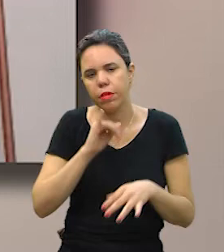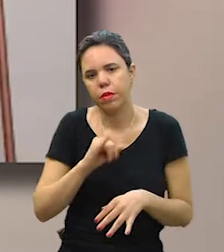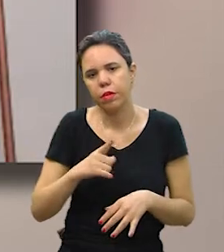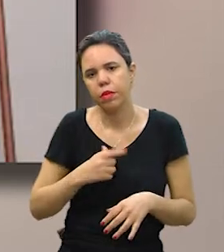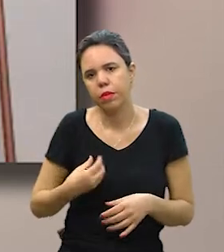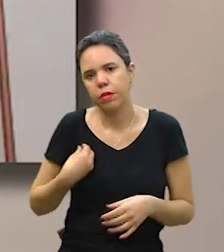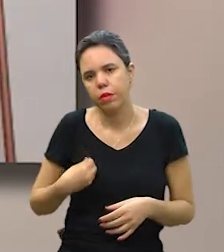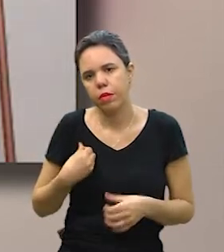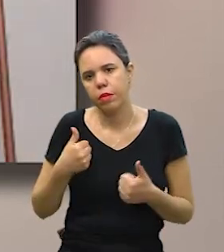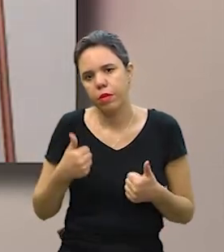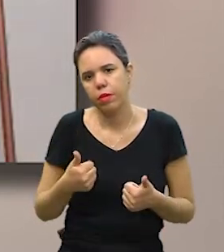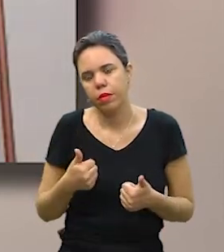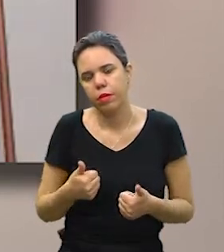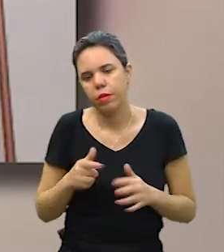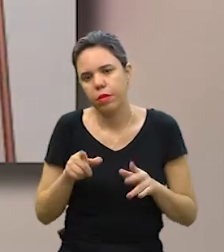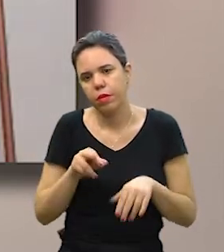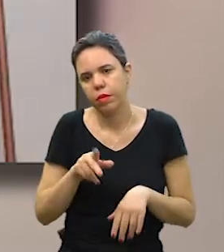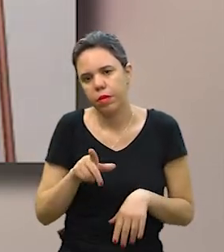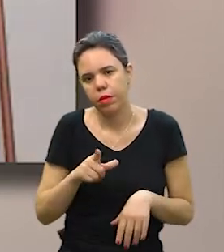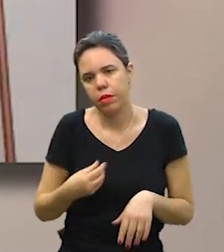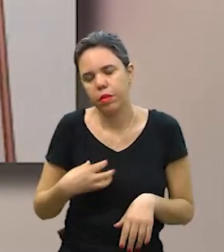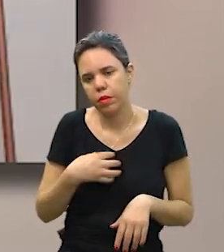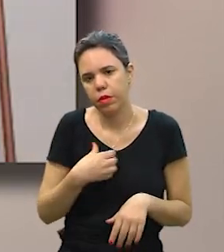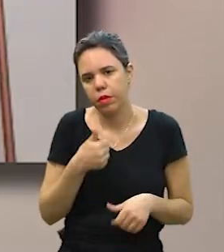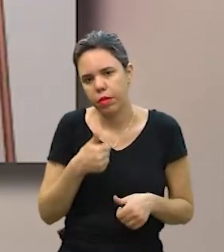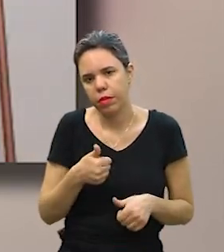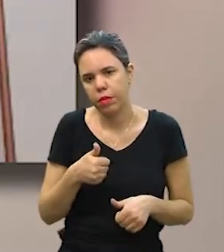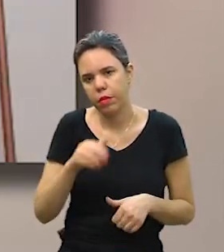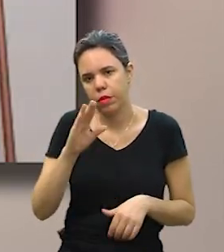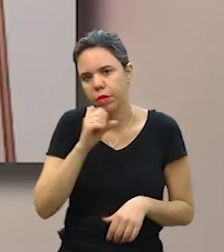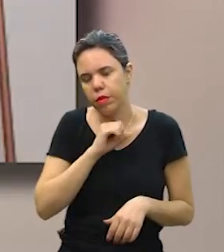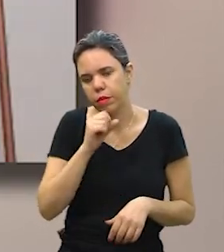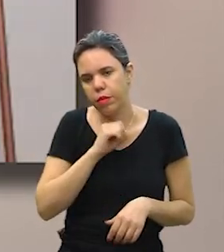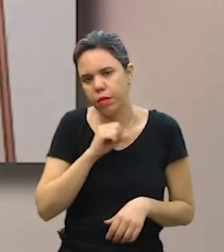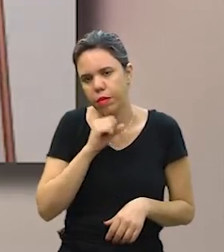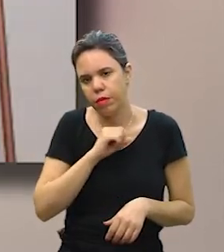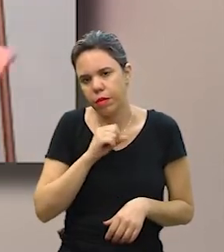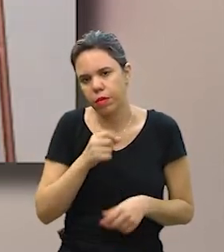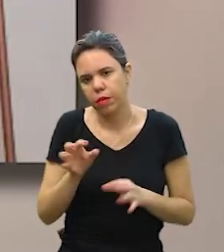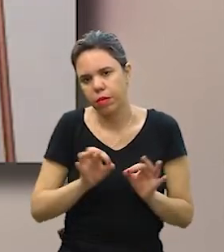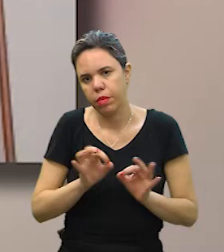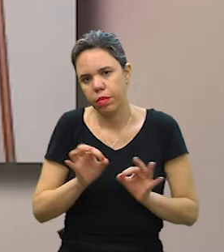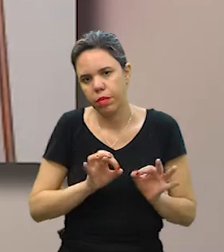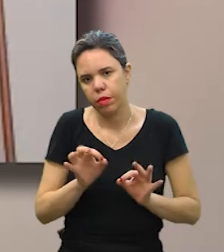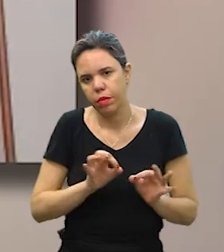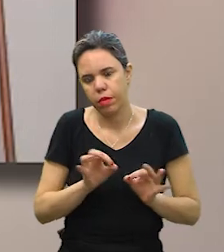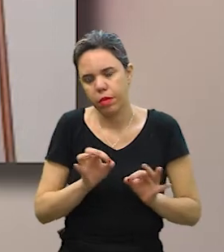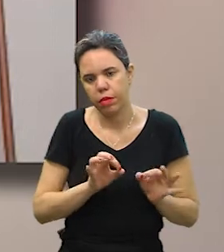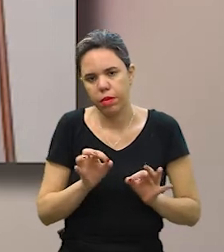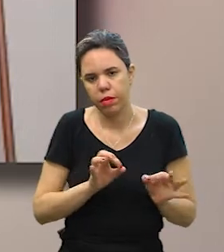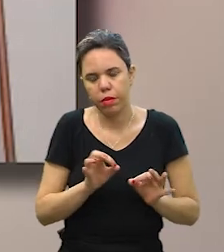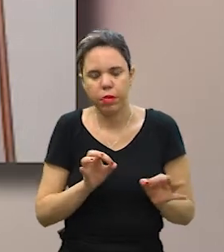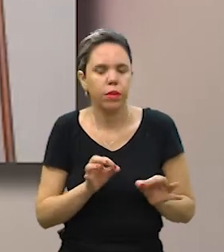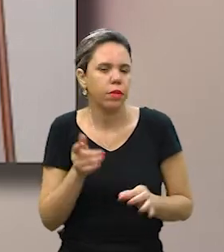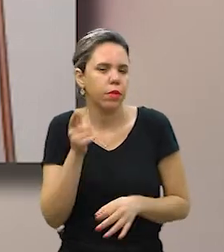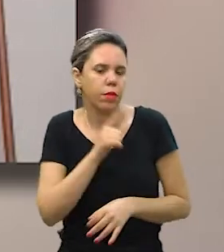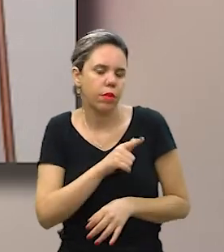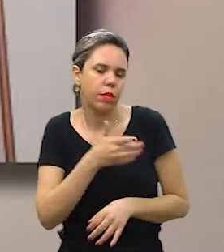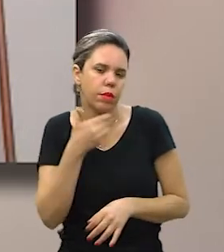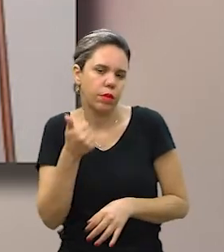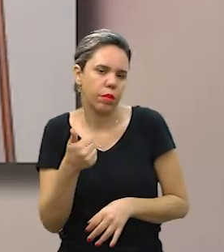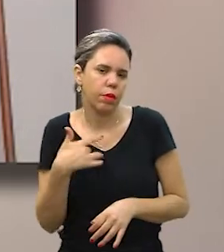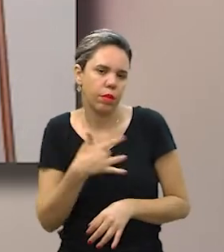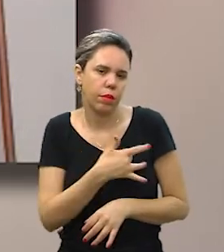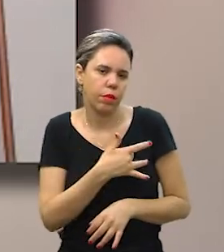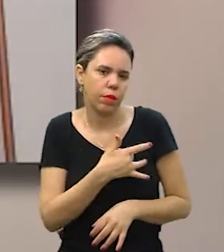pai esteja bem, os irmãos, quando tem irmãos mais velhos, para preparar esse ambiente para